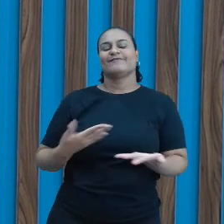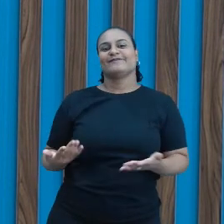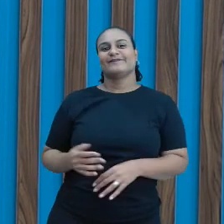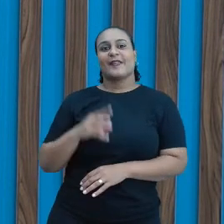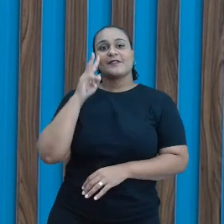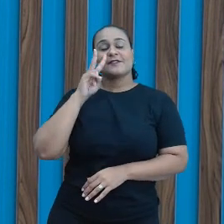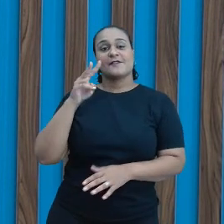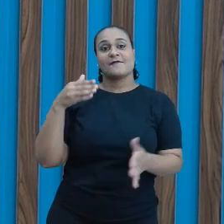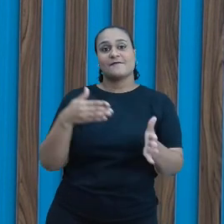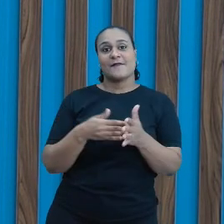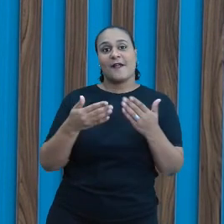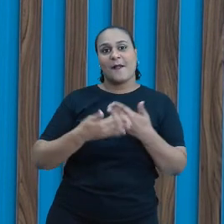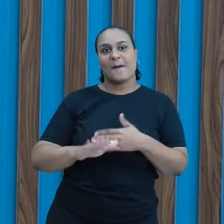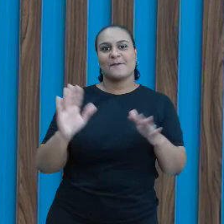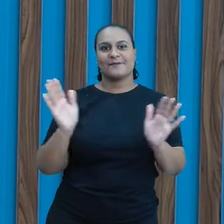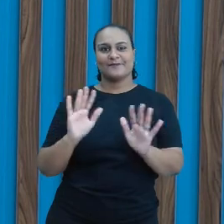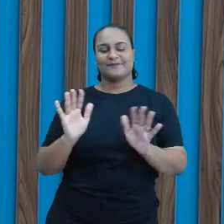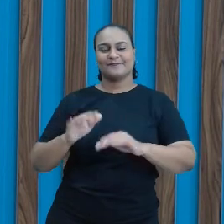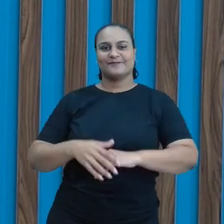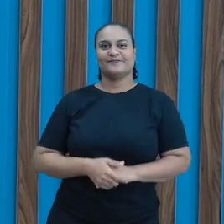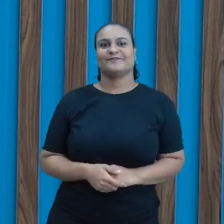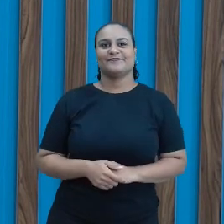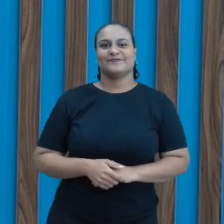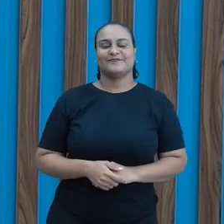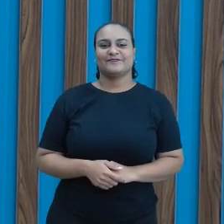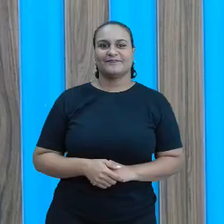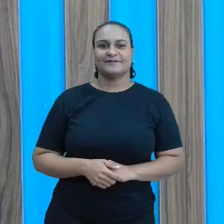aula e eu vou voltar com o Tiago para ele se despedir. Até a próxima.